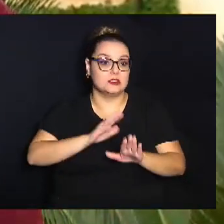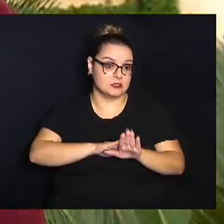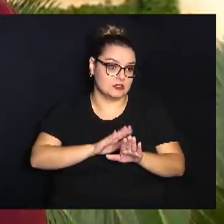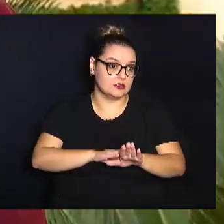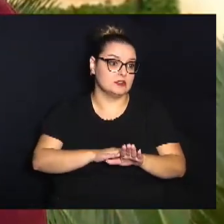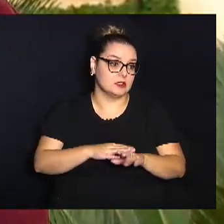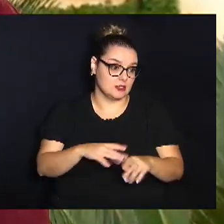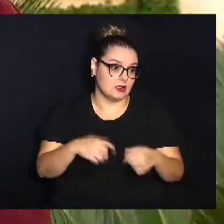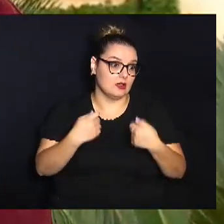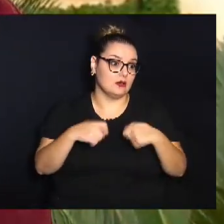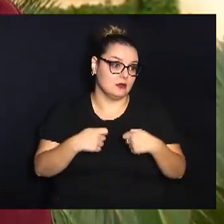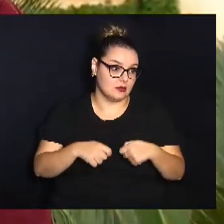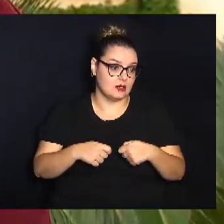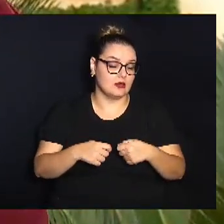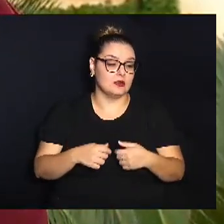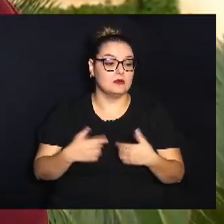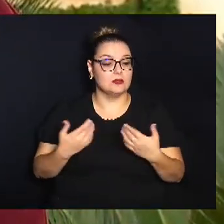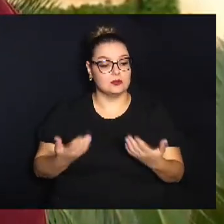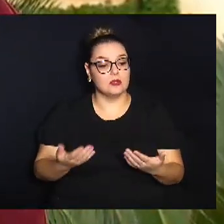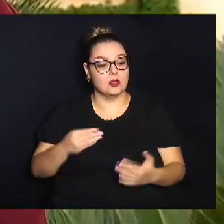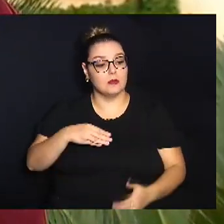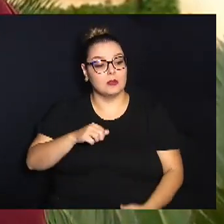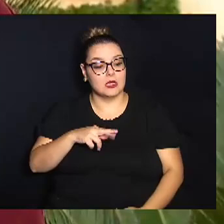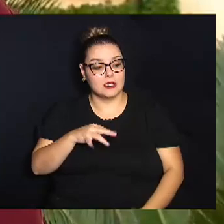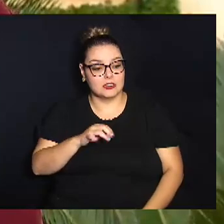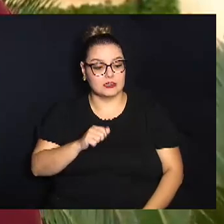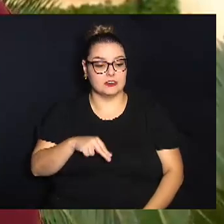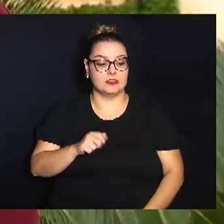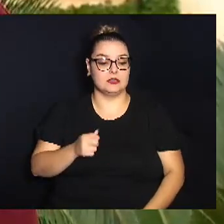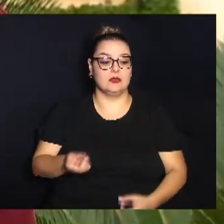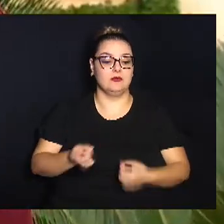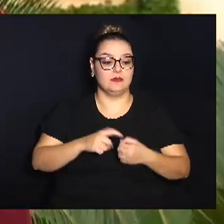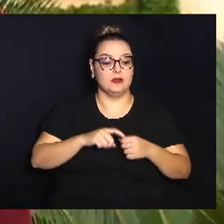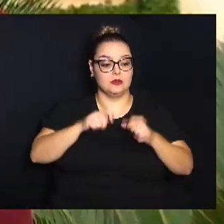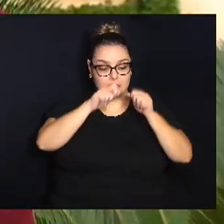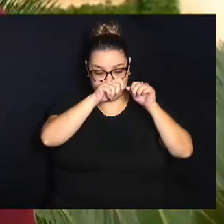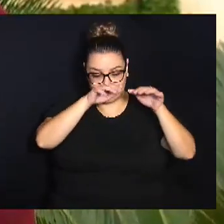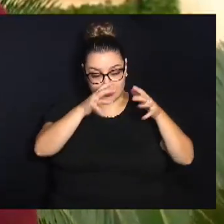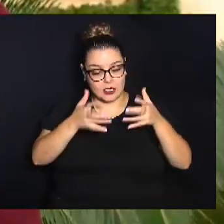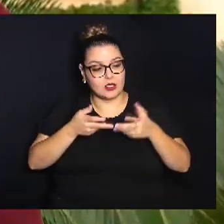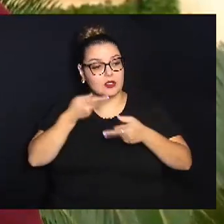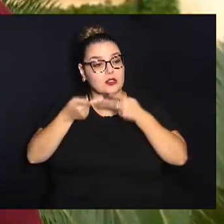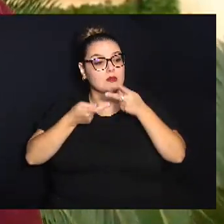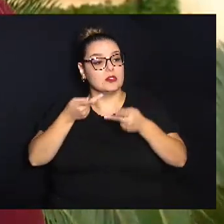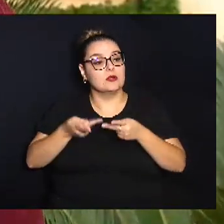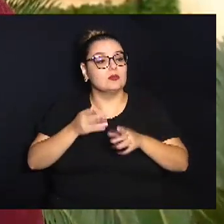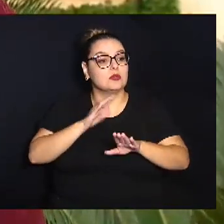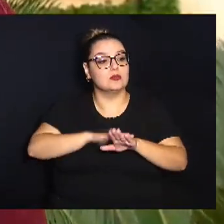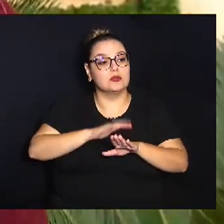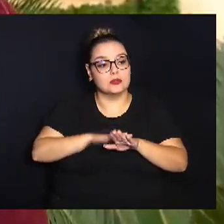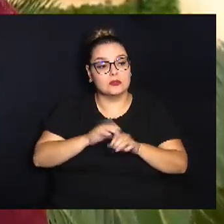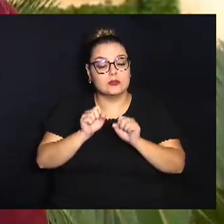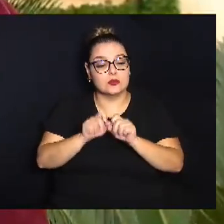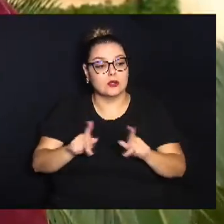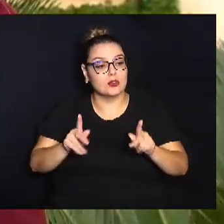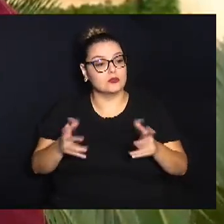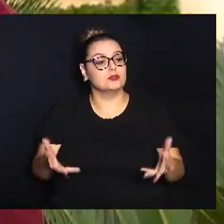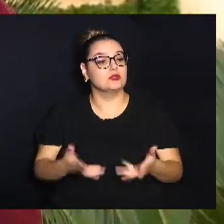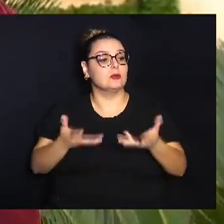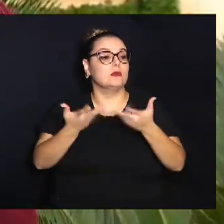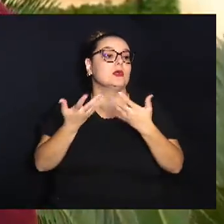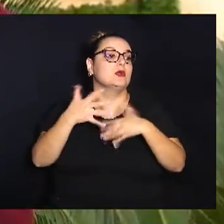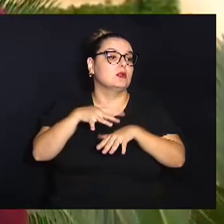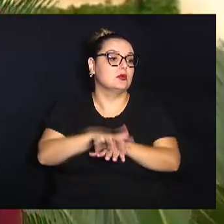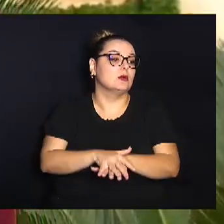muito necessária, né? E, Mariana, voltando para o autismo, então, eu queria que você falasse as ações que o shopping promove para a